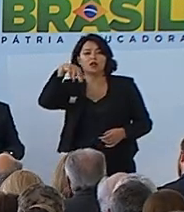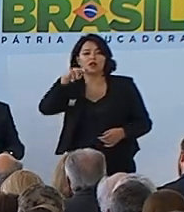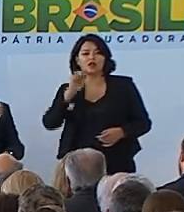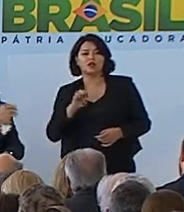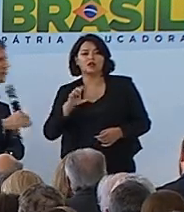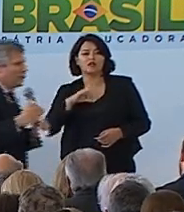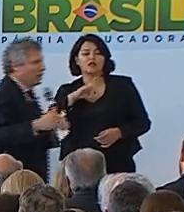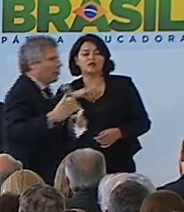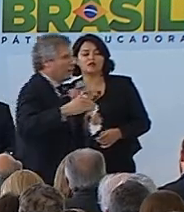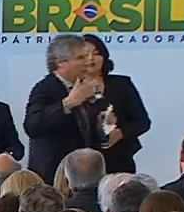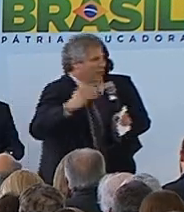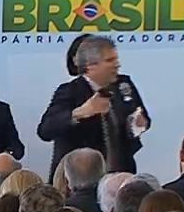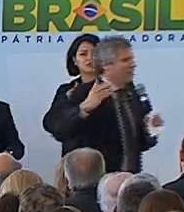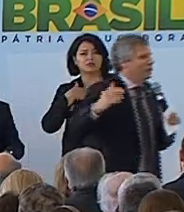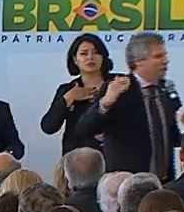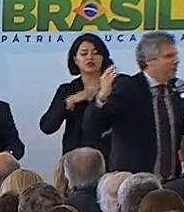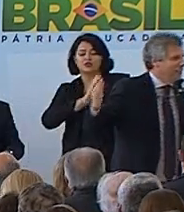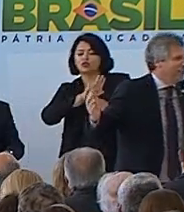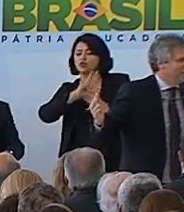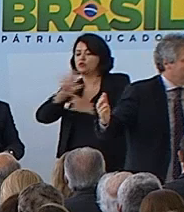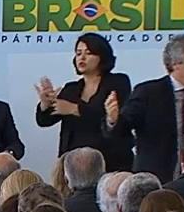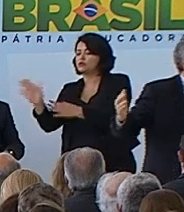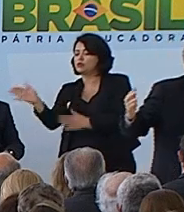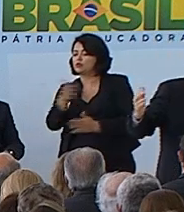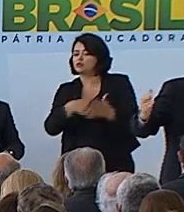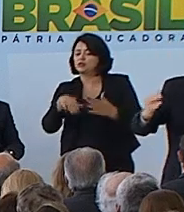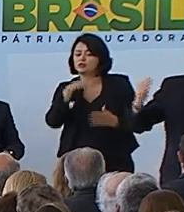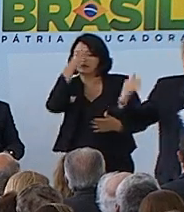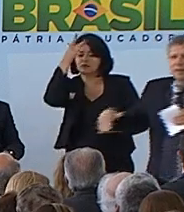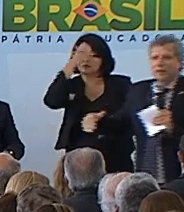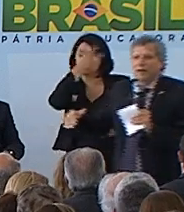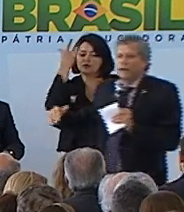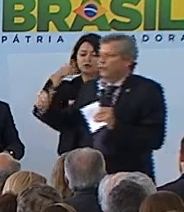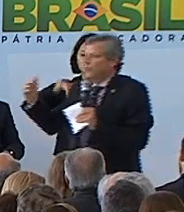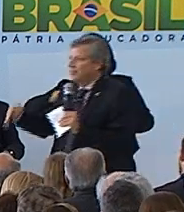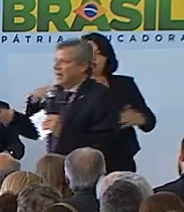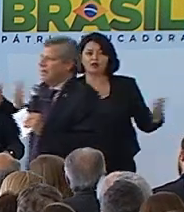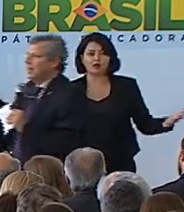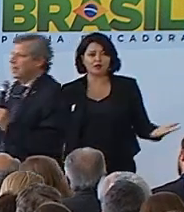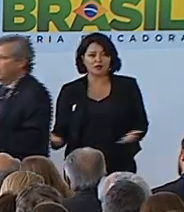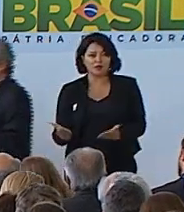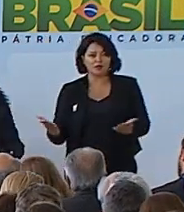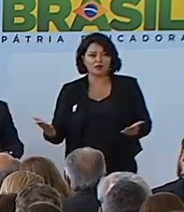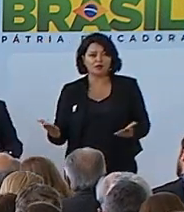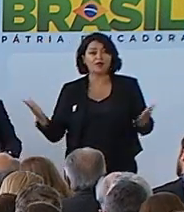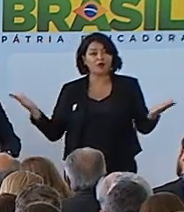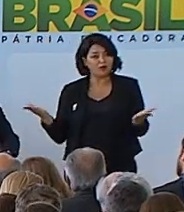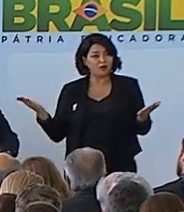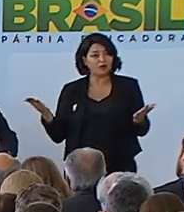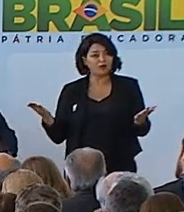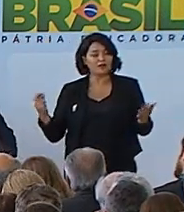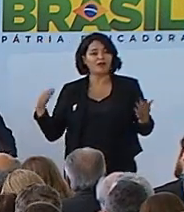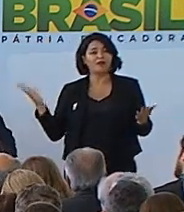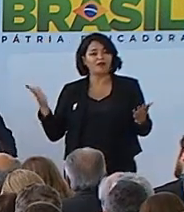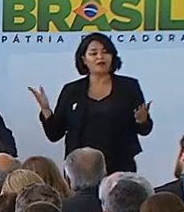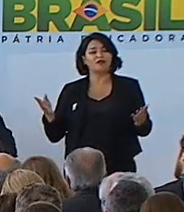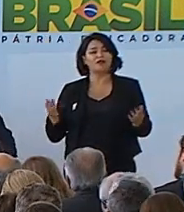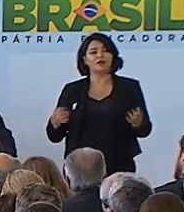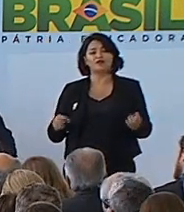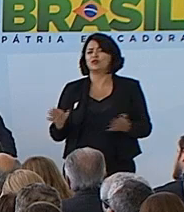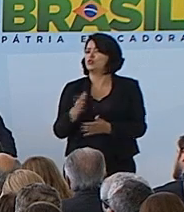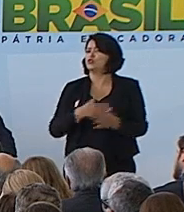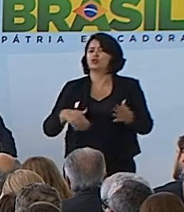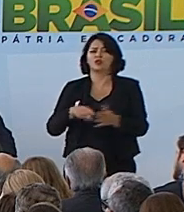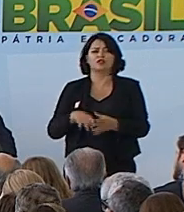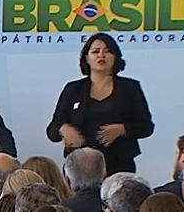prazer de falar para todas as autoridades que vocês saem daqui de cabeça erguida totalmente